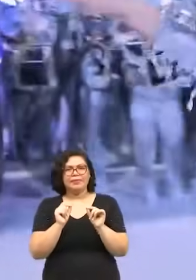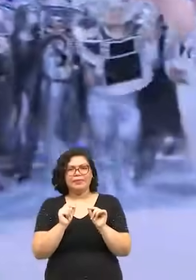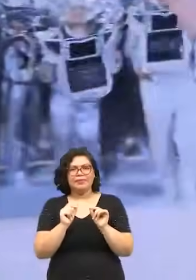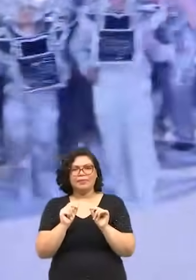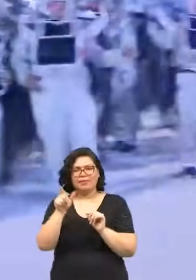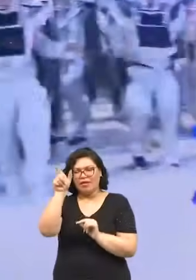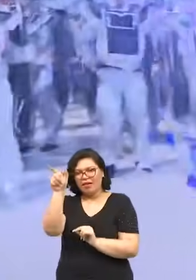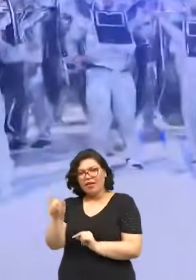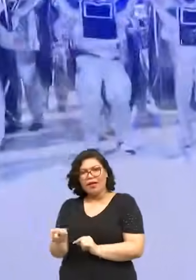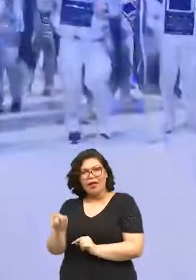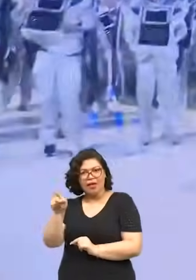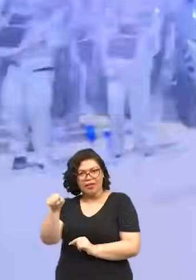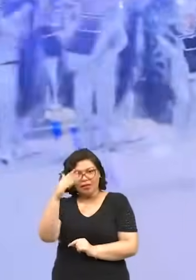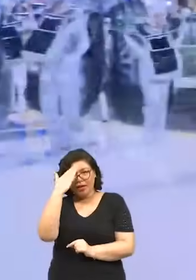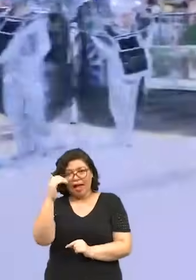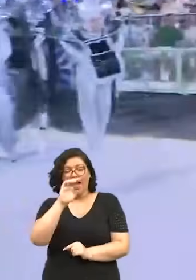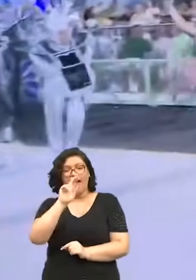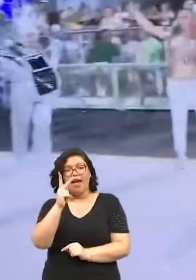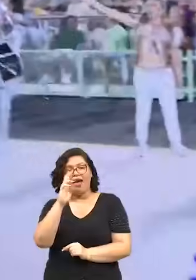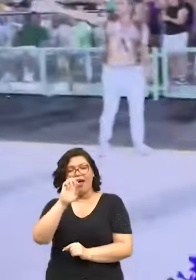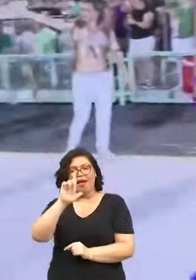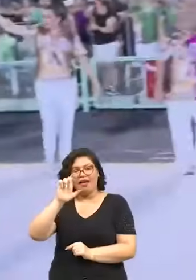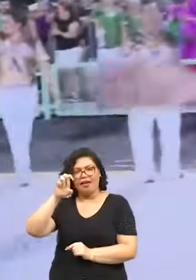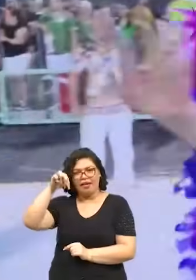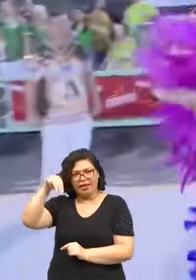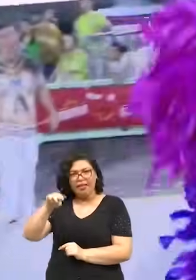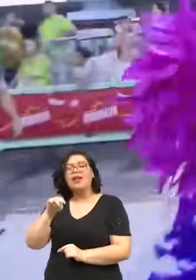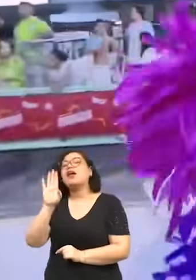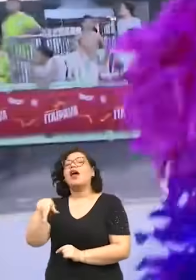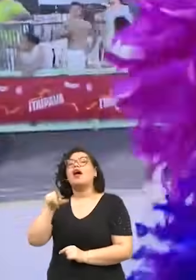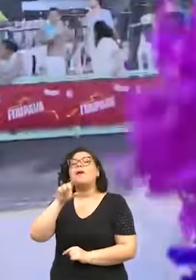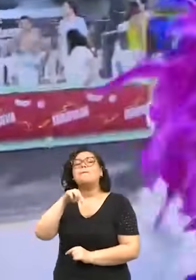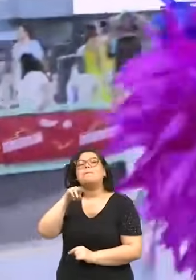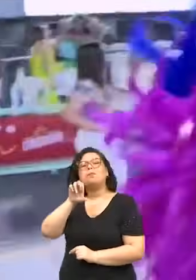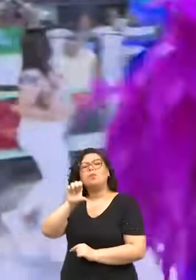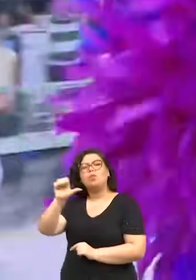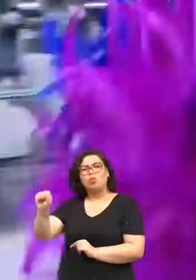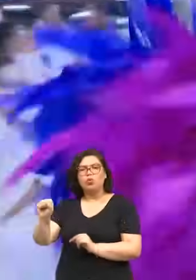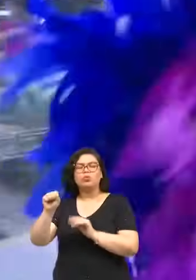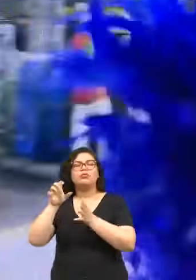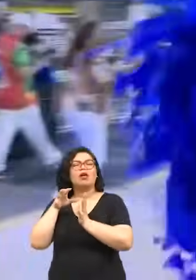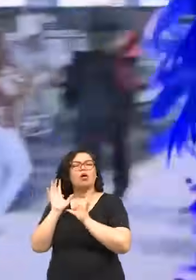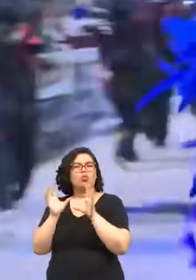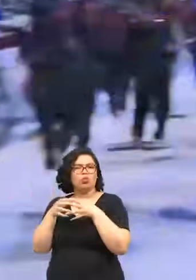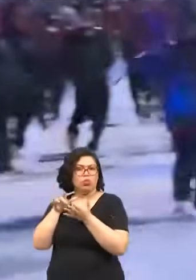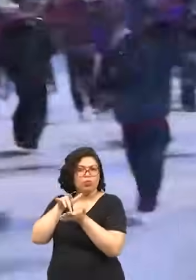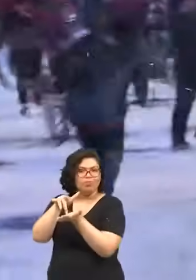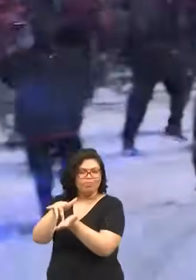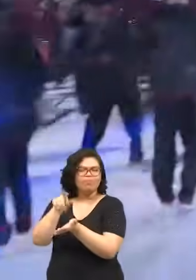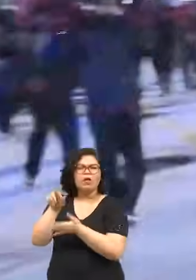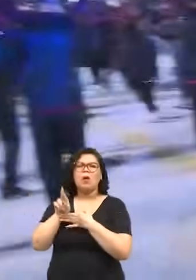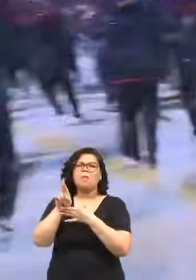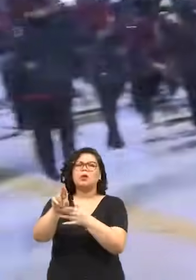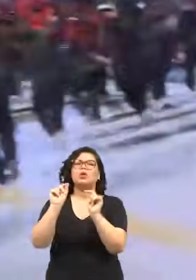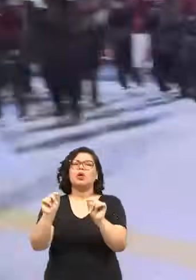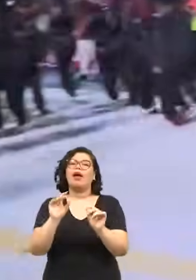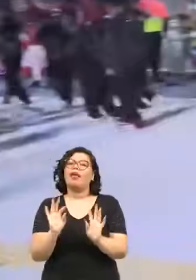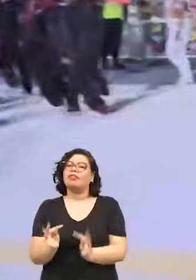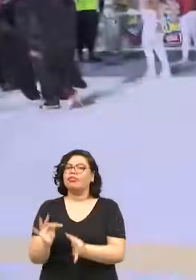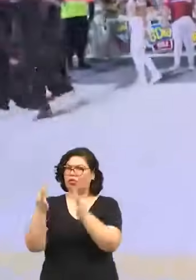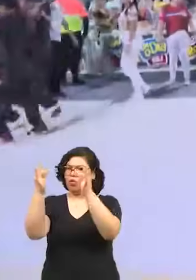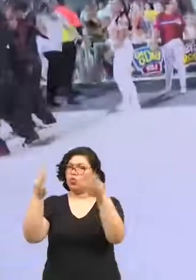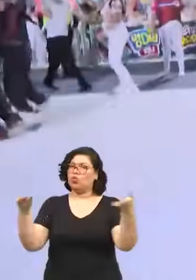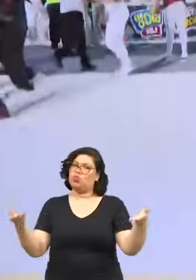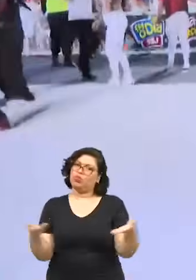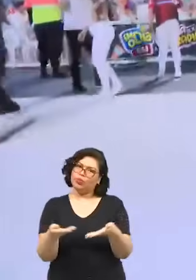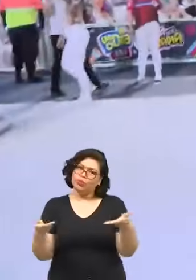destaque de chão, né? Ellen, a nossa musa da escola, que está aqui e está representando a tecnologia, né? Hoje,